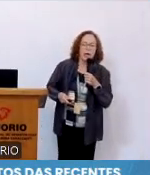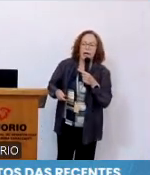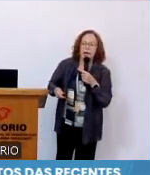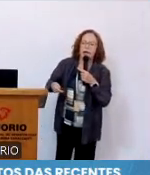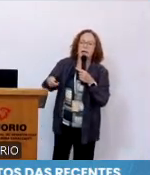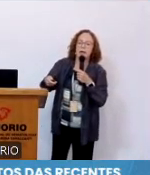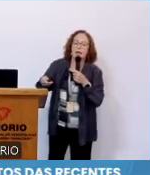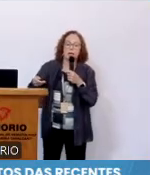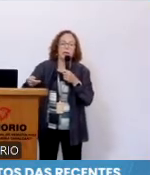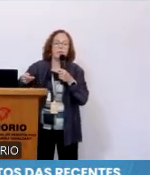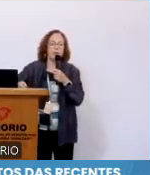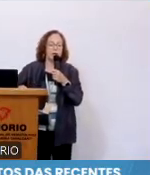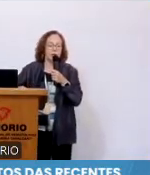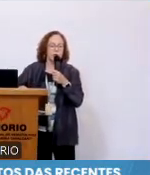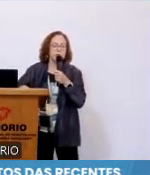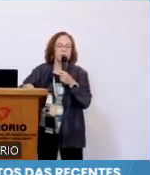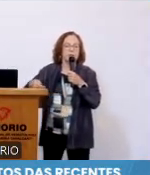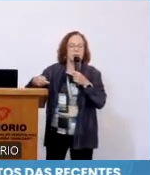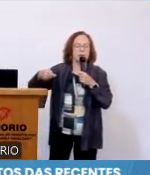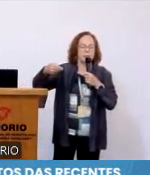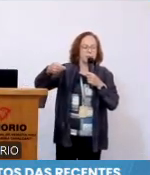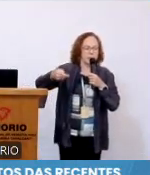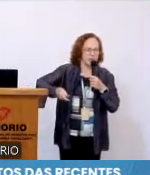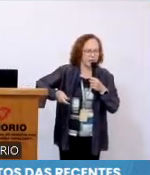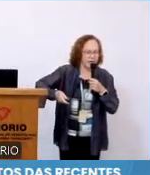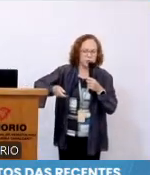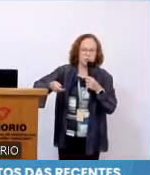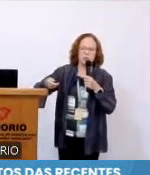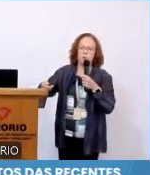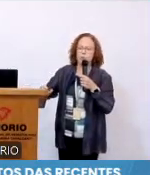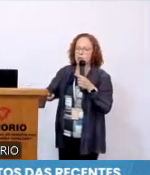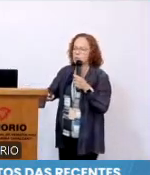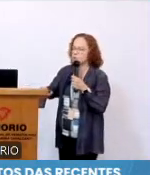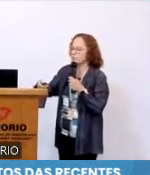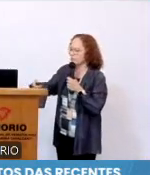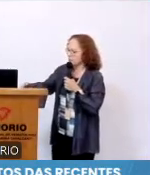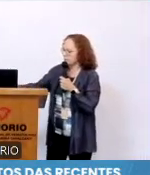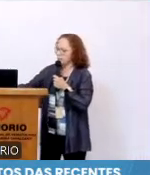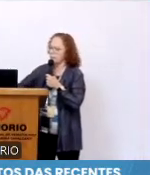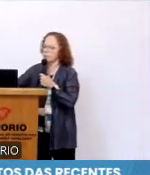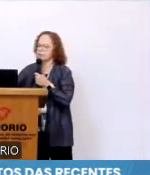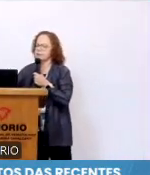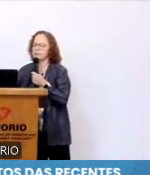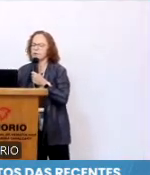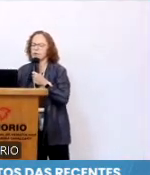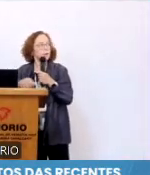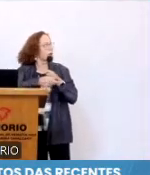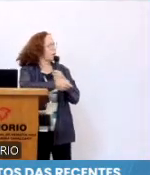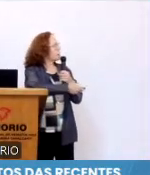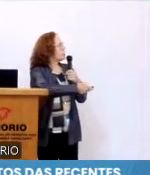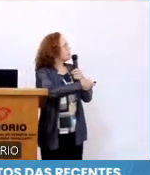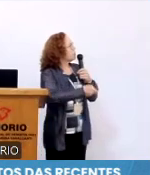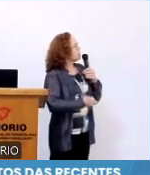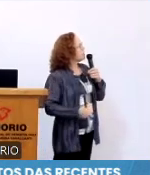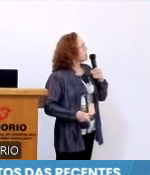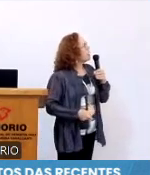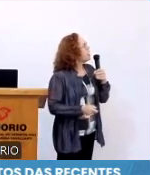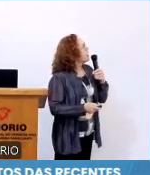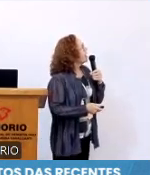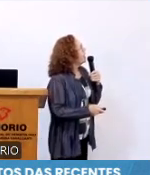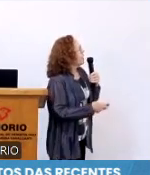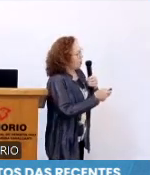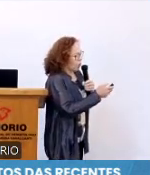7.875 e podemos fazer manifestos, podemos fazer, por exemplo, aqui eu tenho que